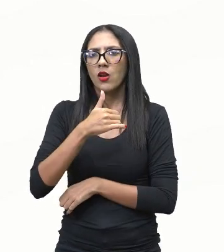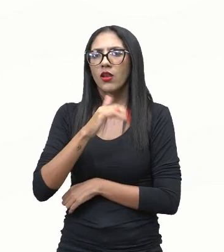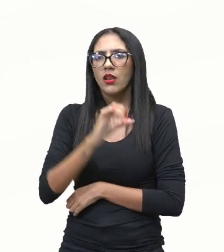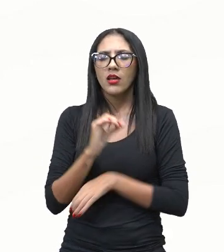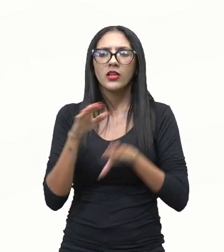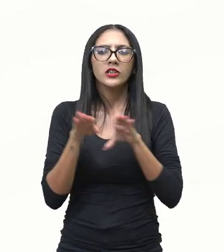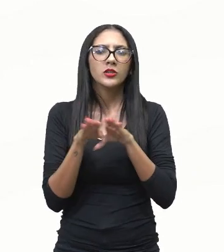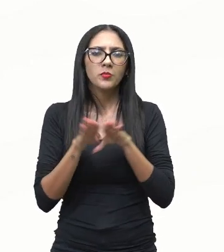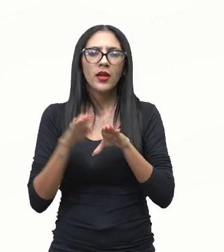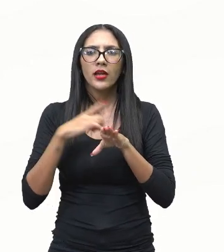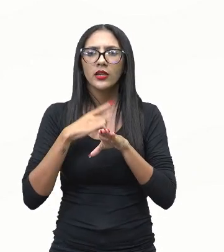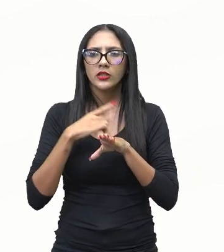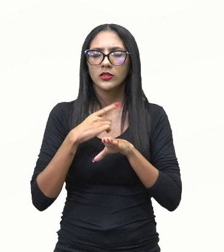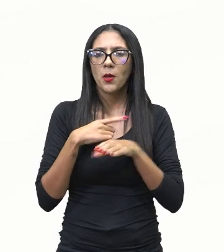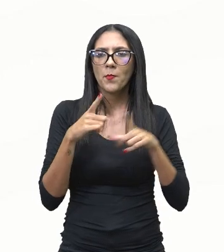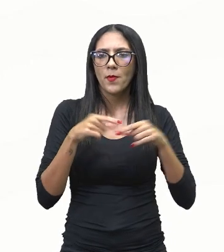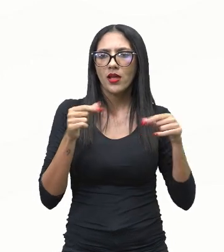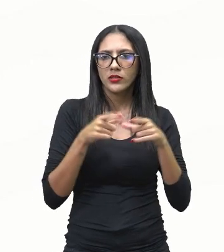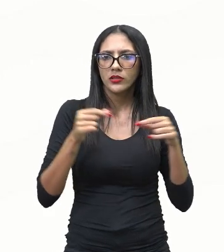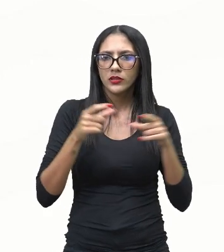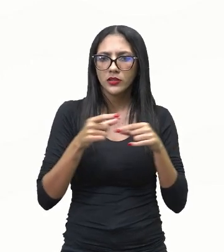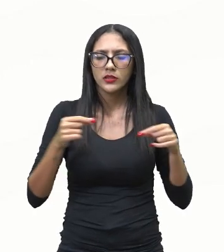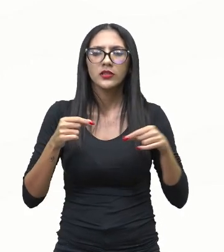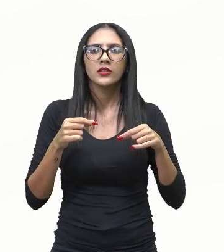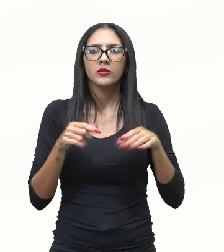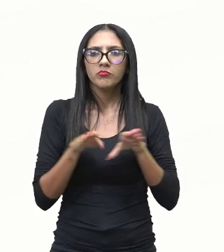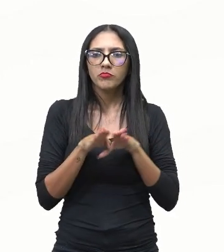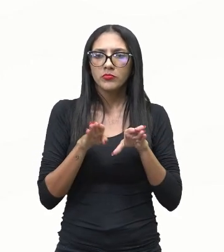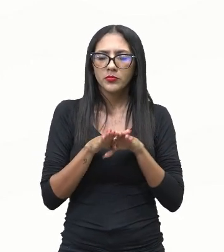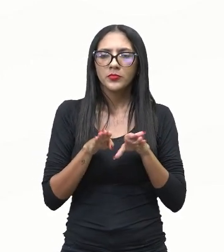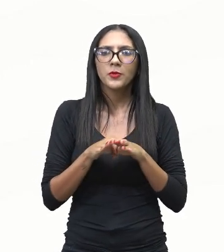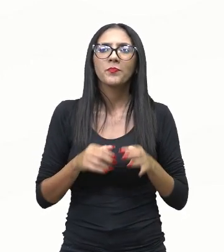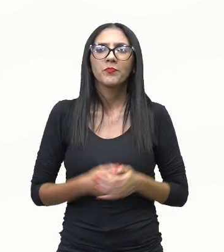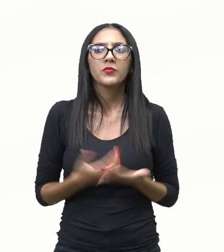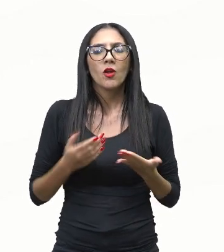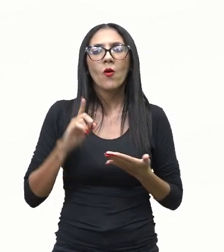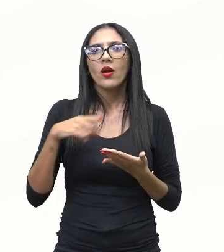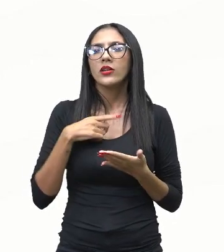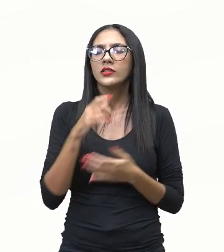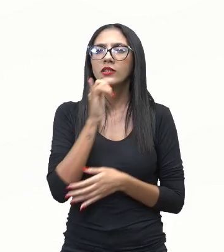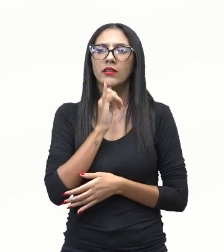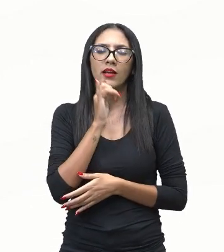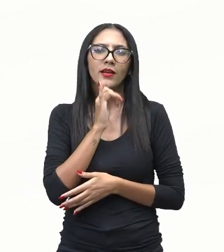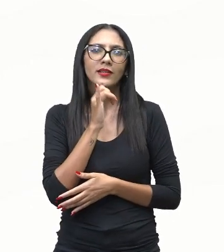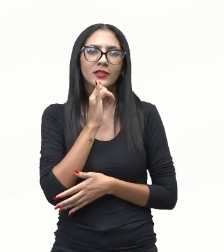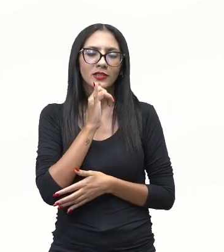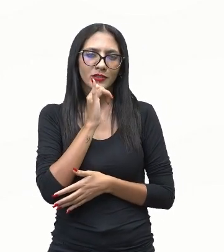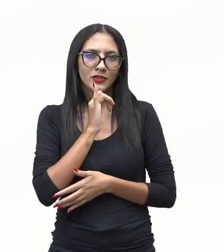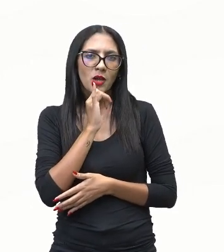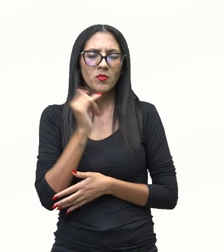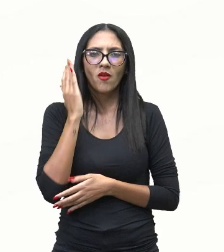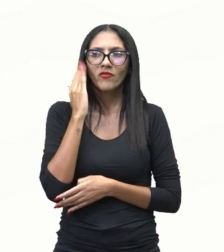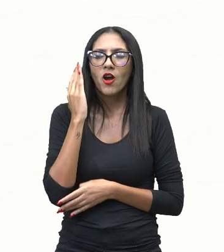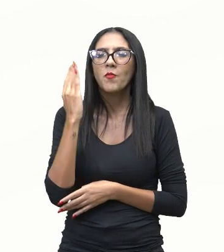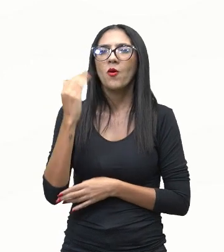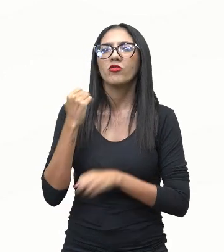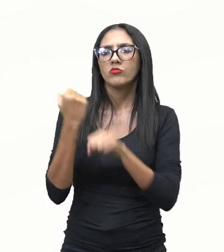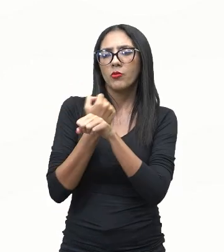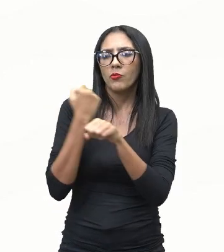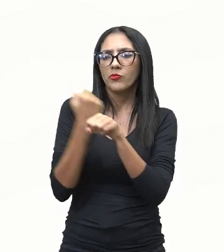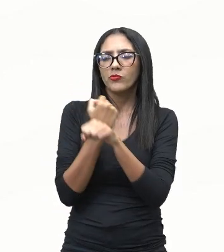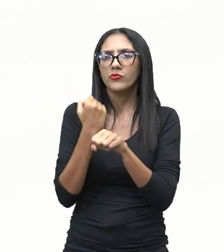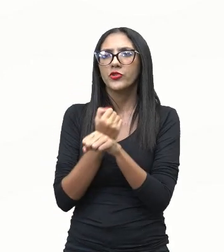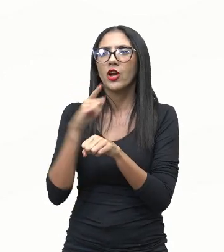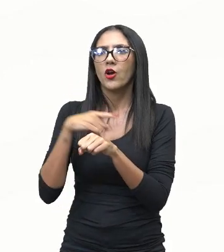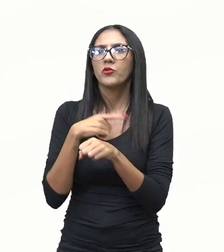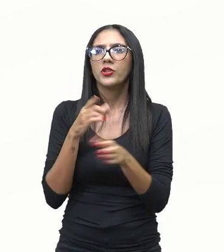lá Brasília, a BR-316. Então as estradas são exemplos, né, de construções nesse sentido.